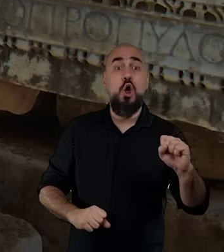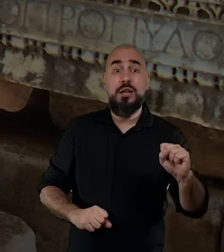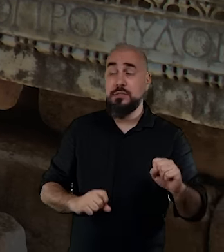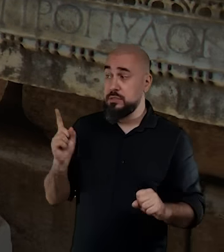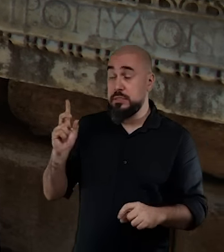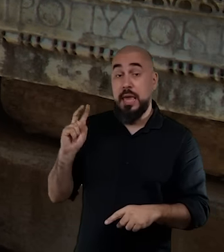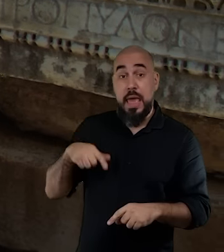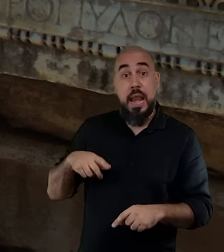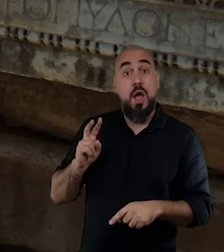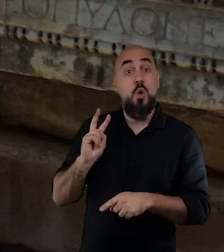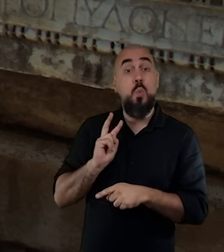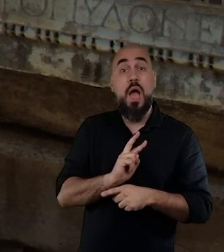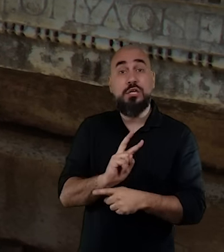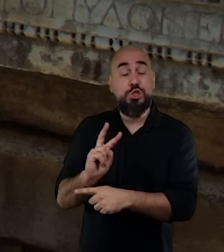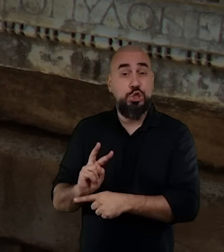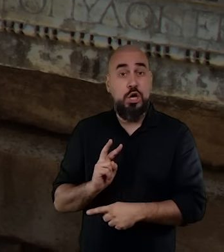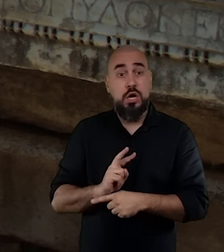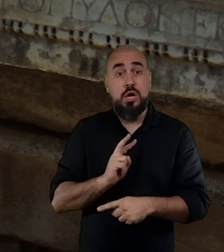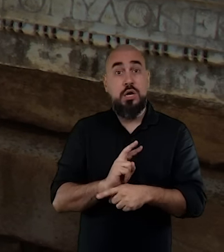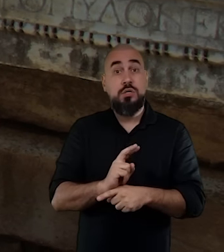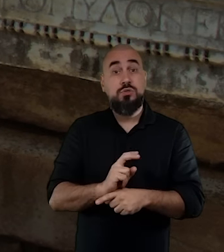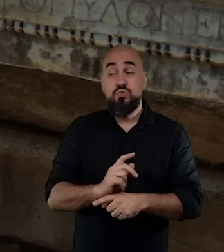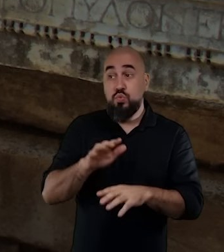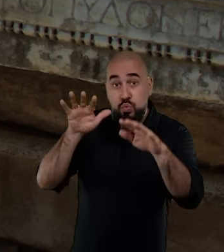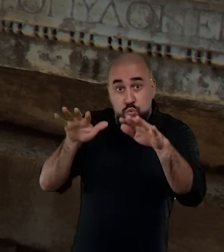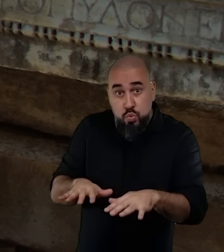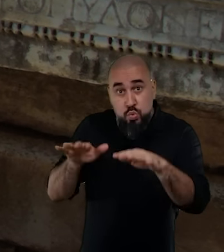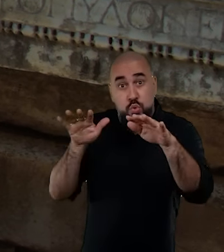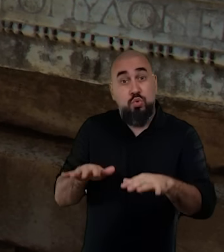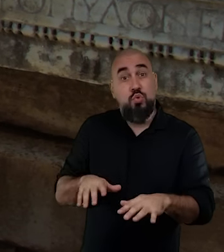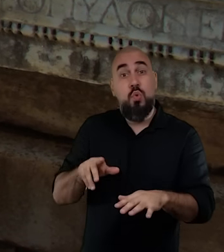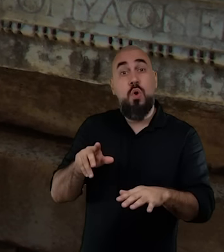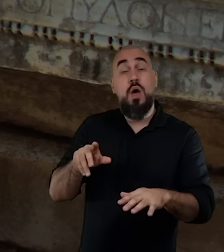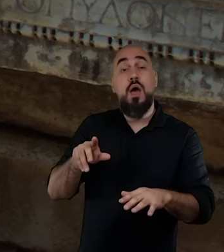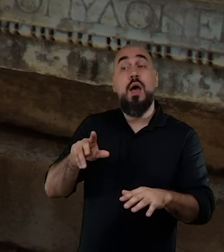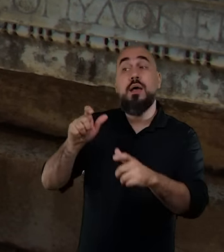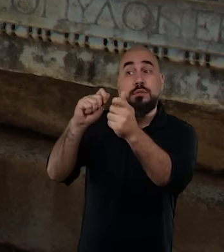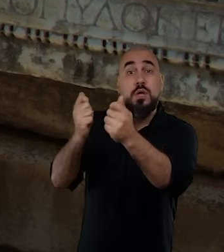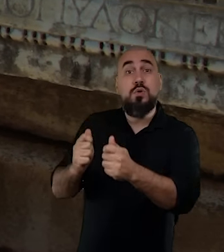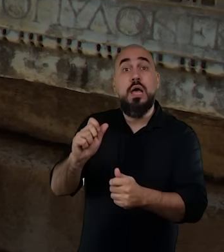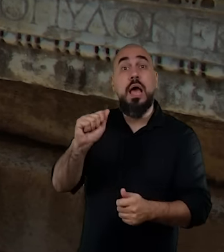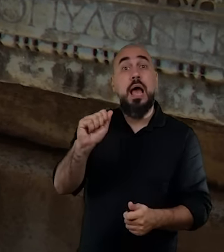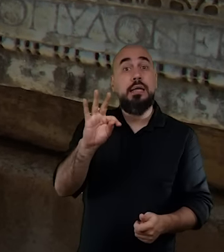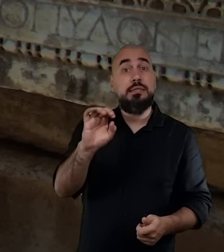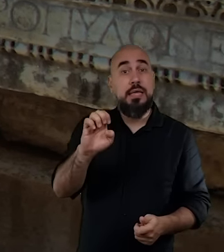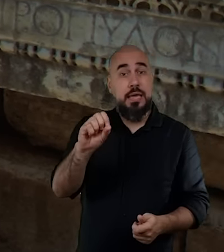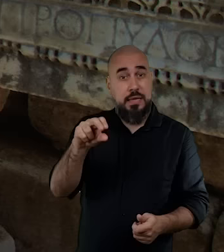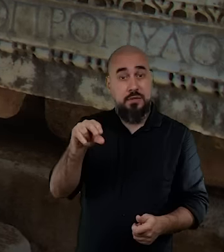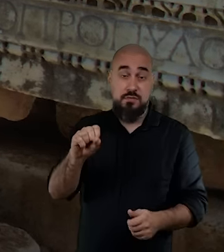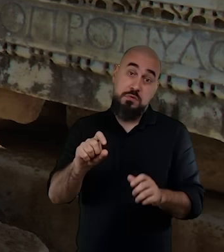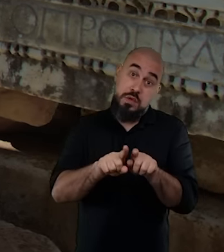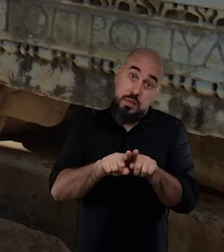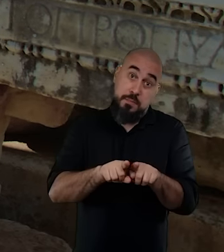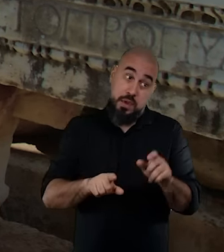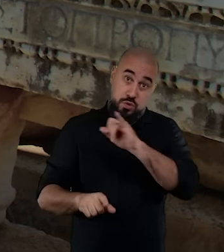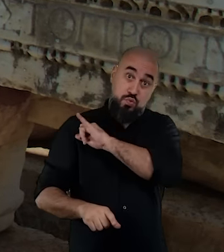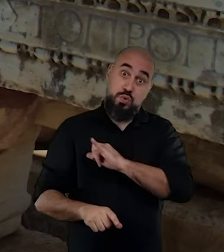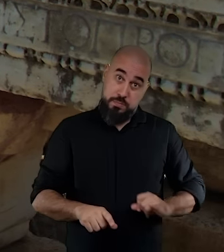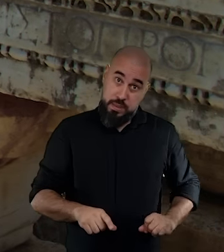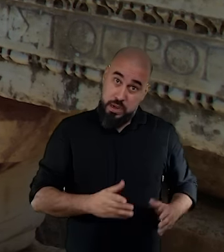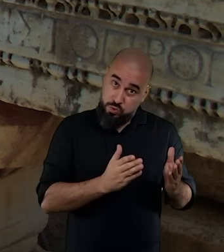que era a guardiã do culto à deusa Ártemis e também do culto ao imperador. Então essa